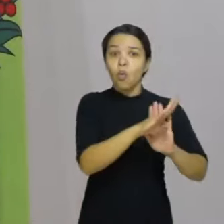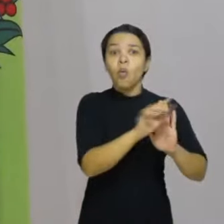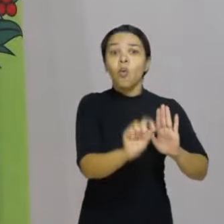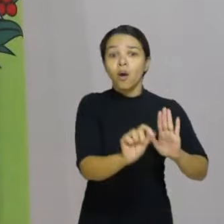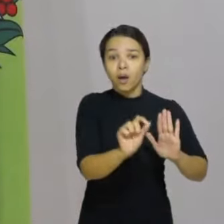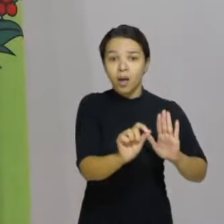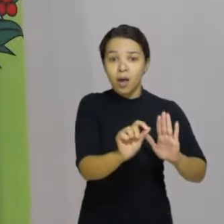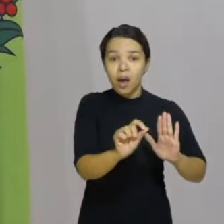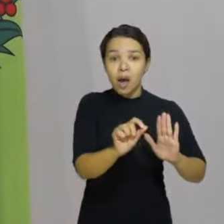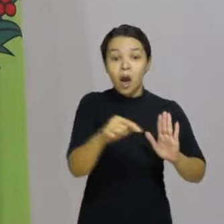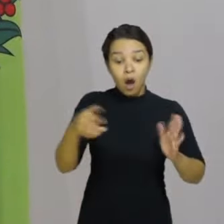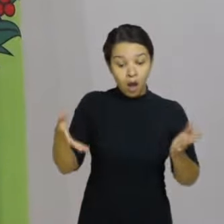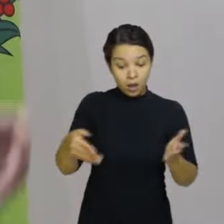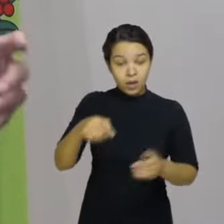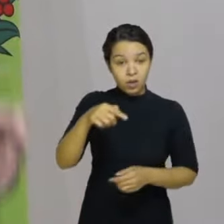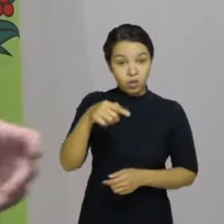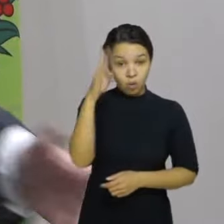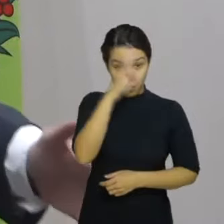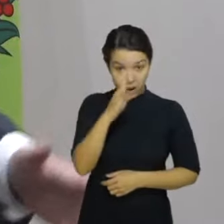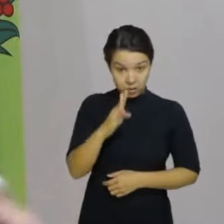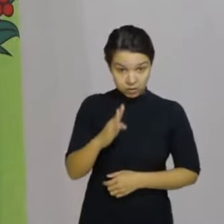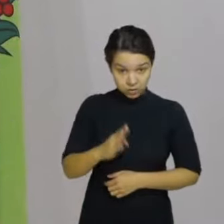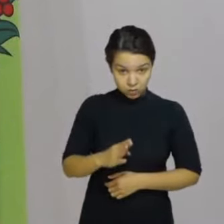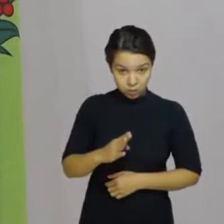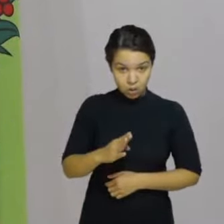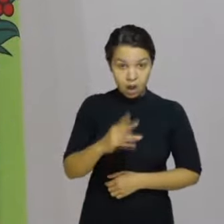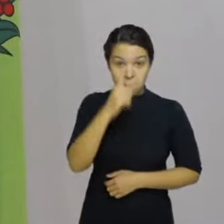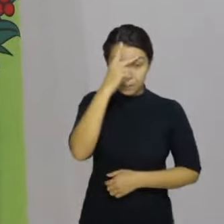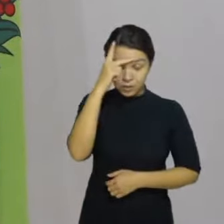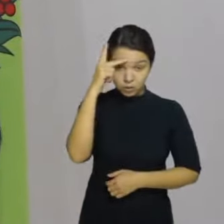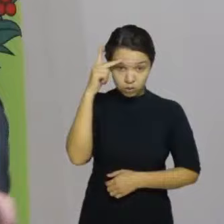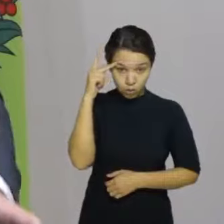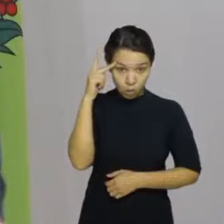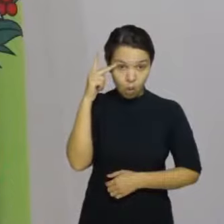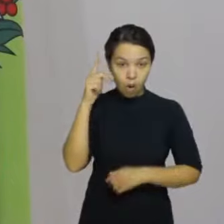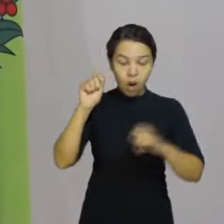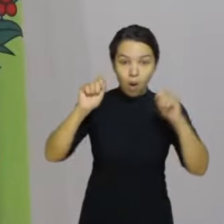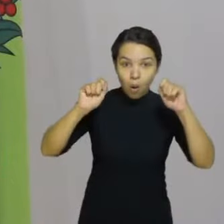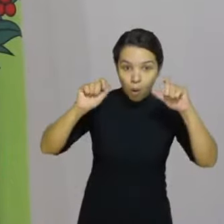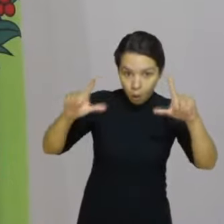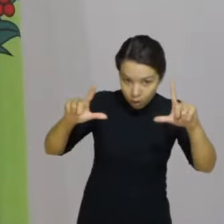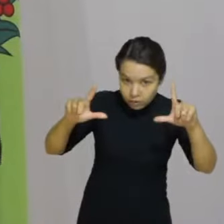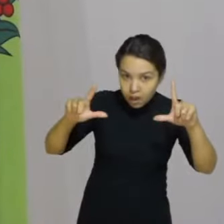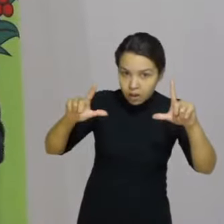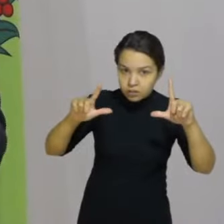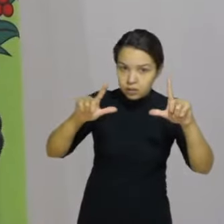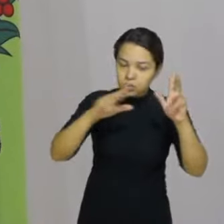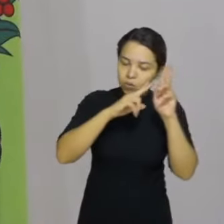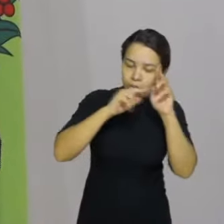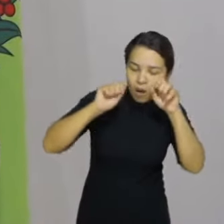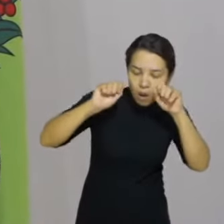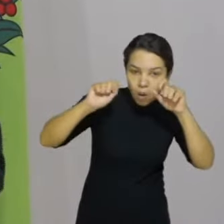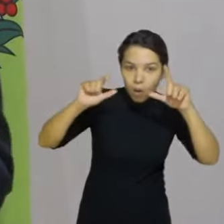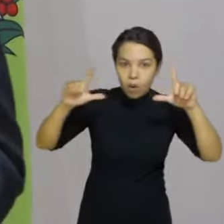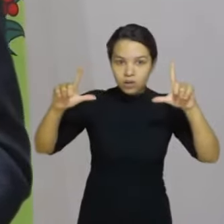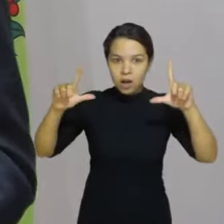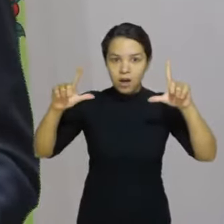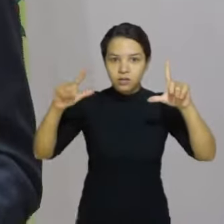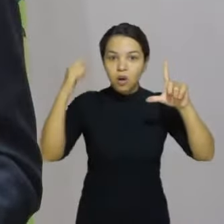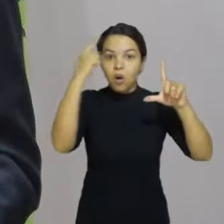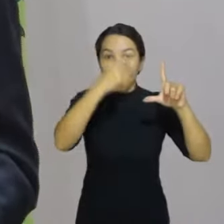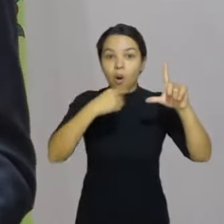as pessoas ficam acordadas, do tempo em que as pessoas estão acordadas, de um modo ou de outro,